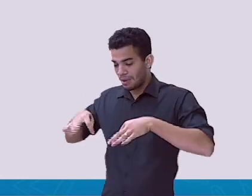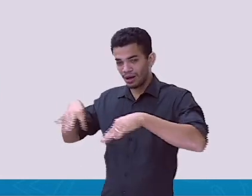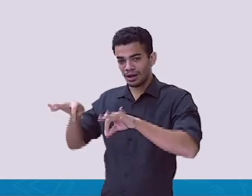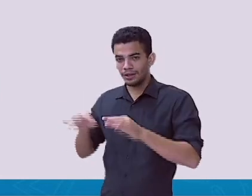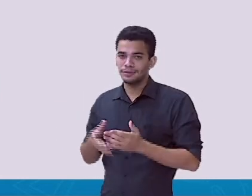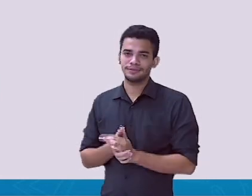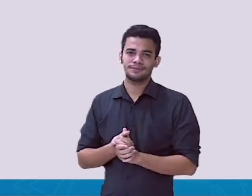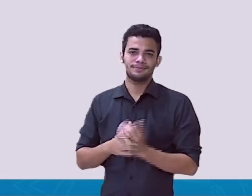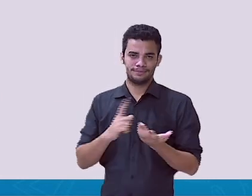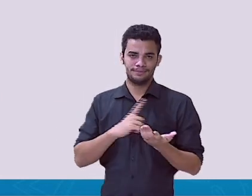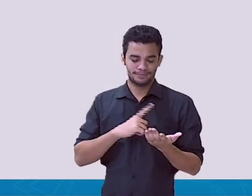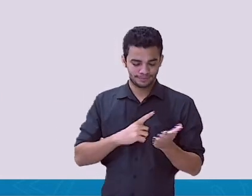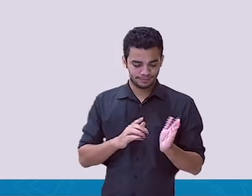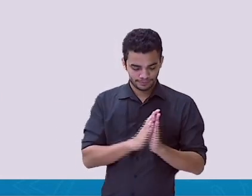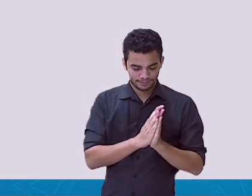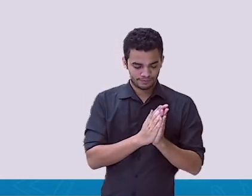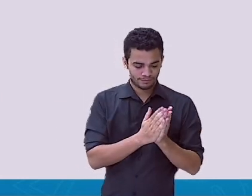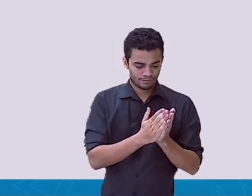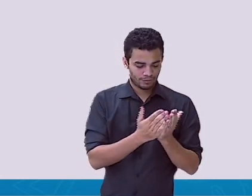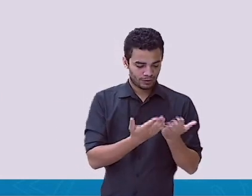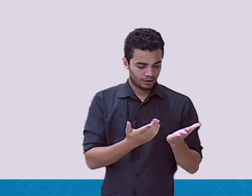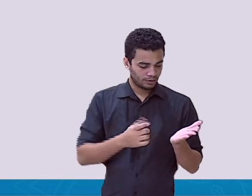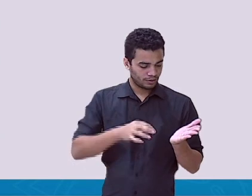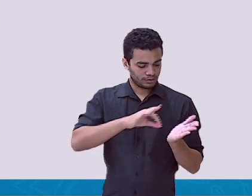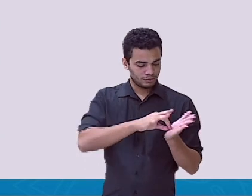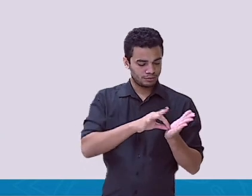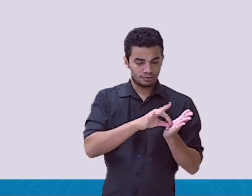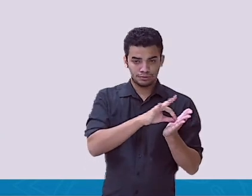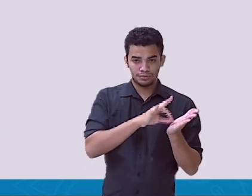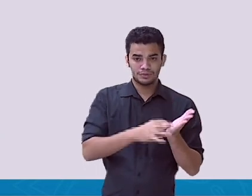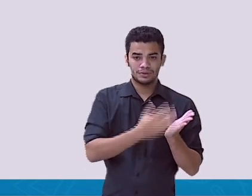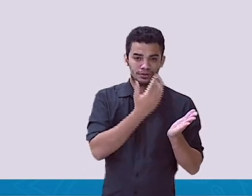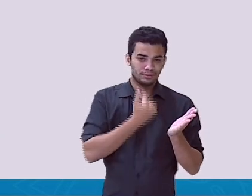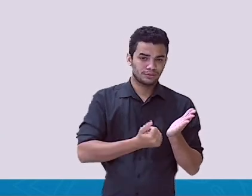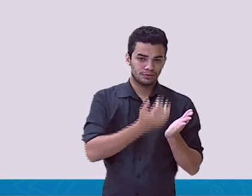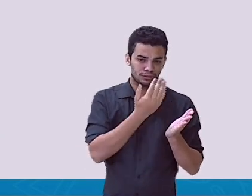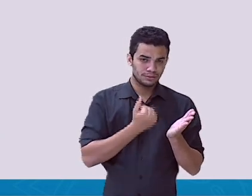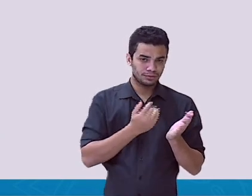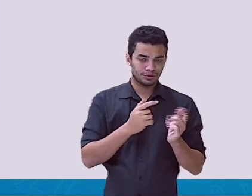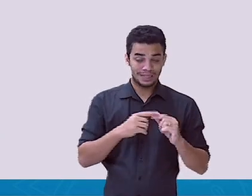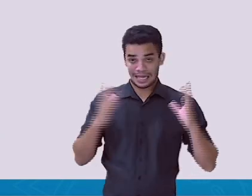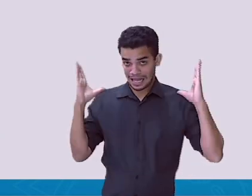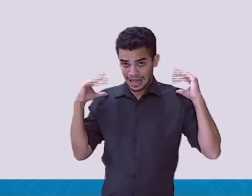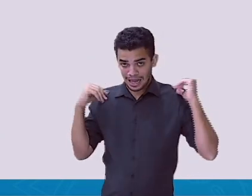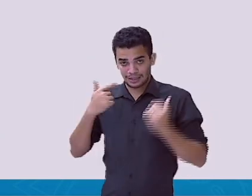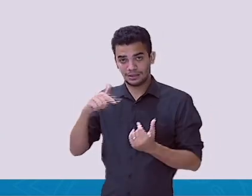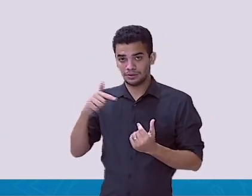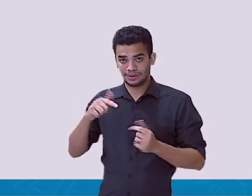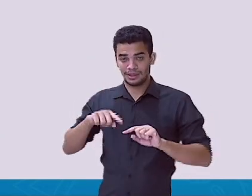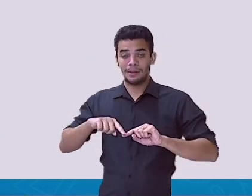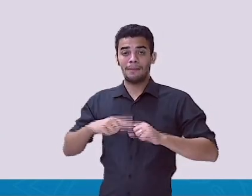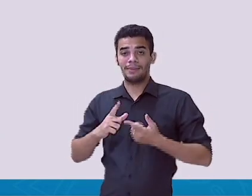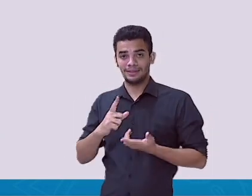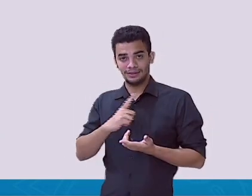de livro. Ela não tem asas, mas tem, ó, as antenas, tá vendo?